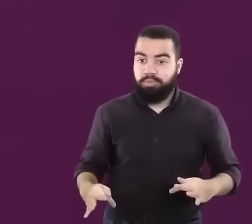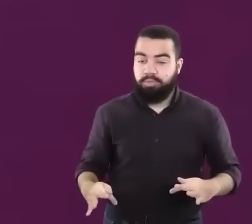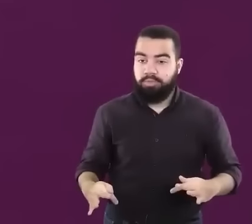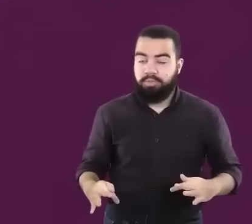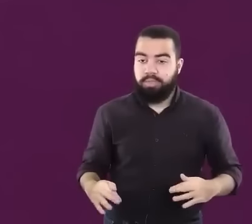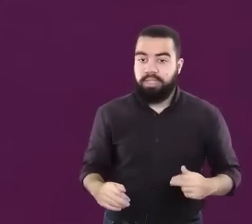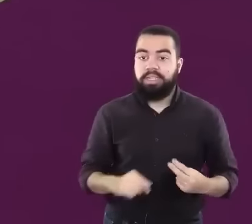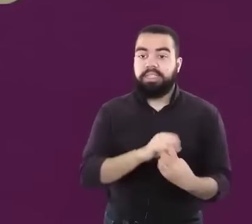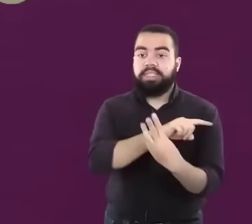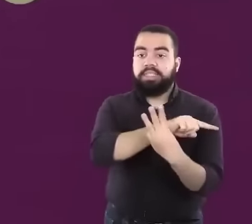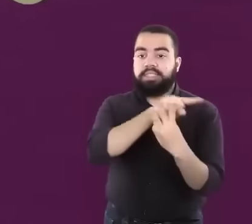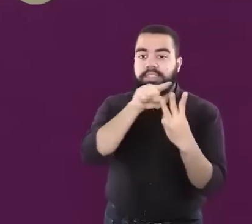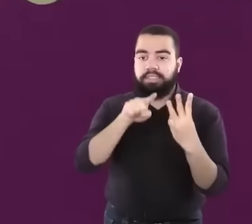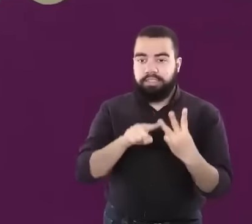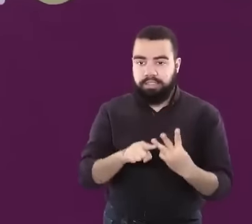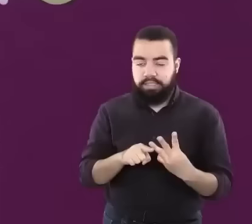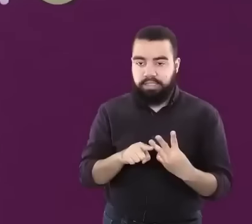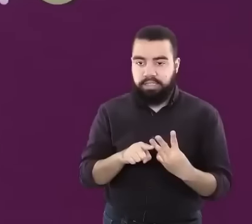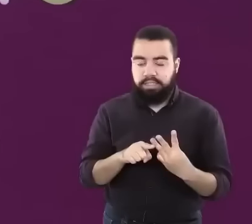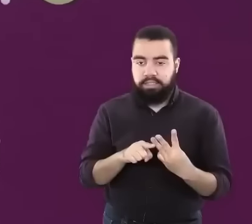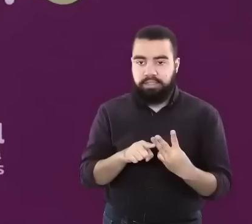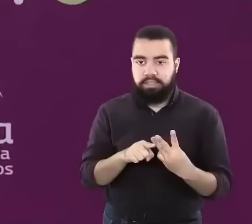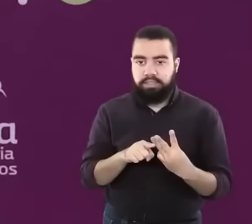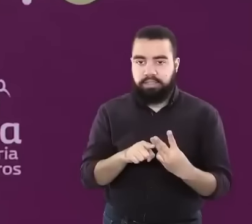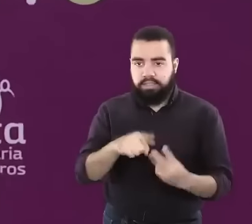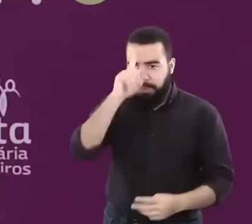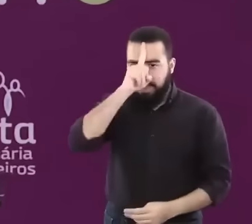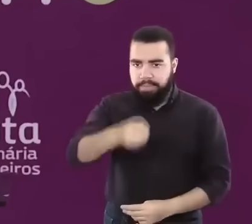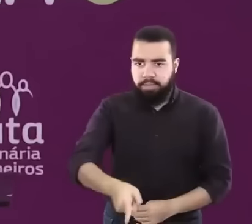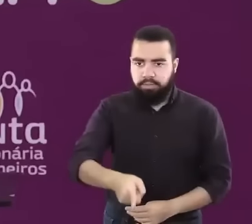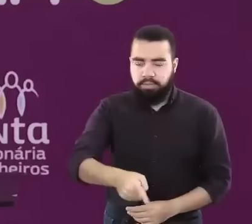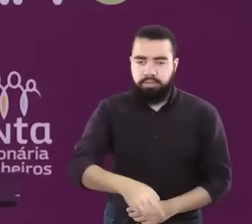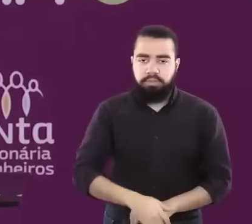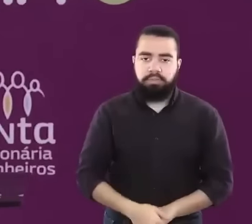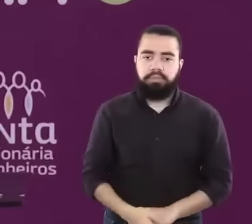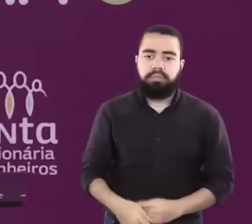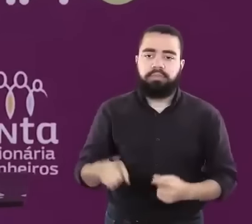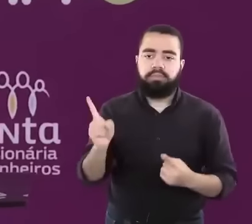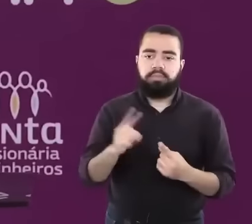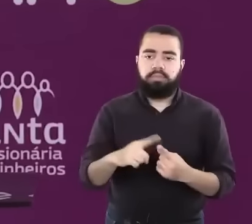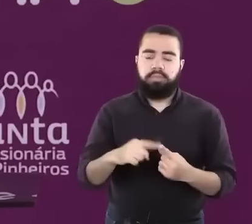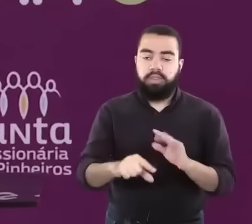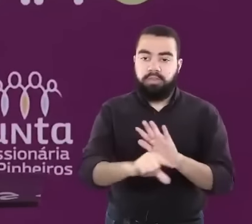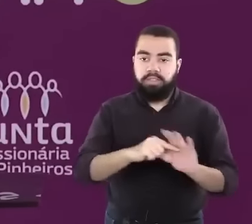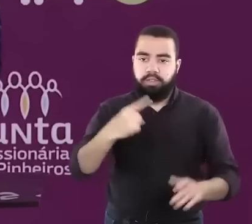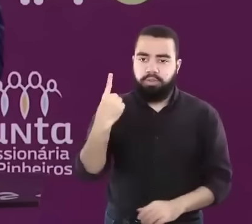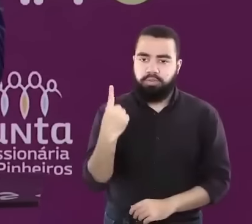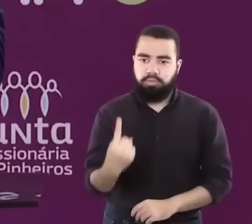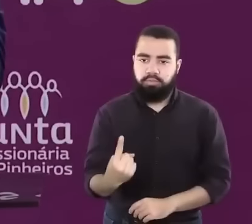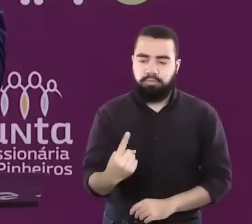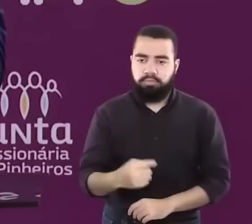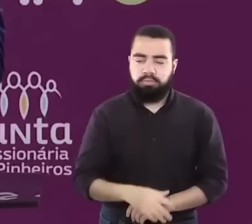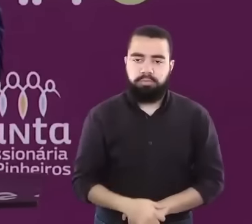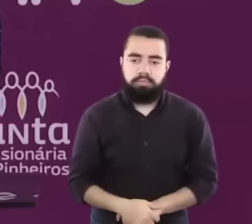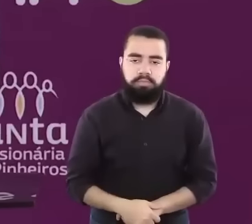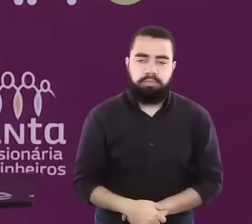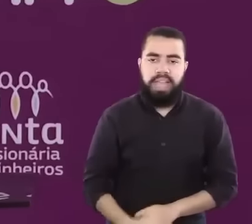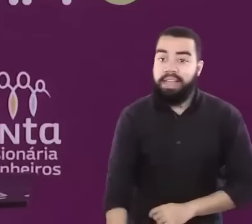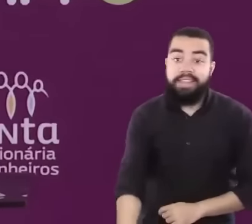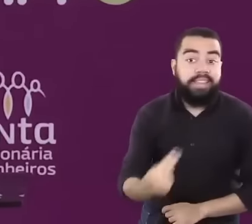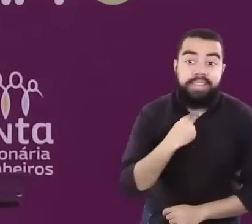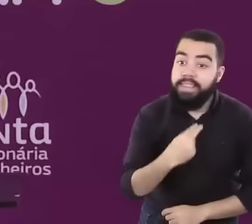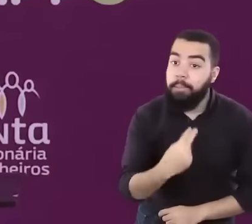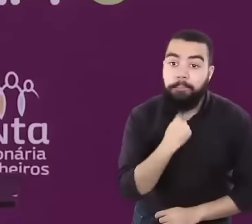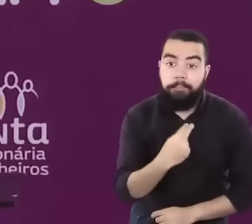imperativos para vocês primeiro versículo 1 que que diz aí vamos ler juntos não te